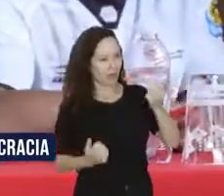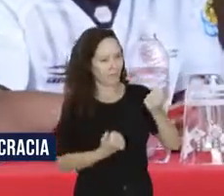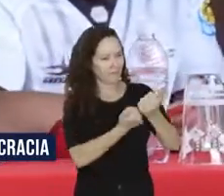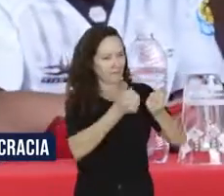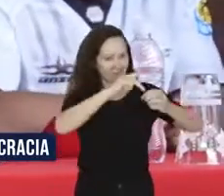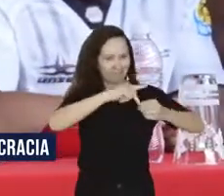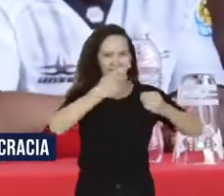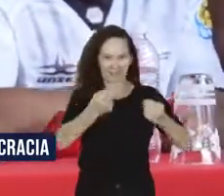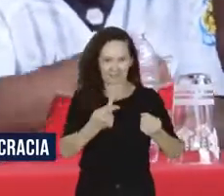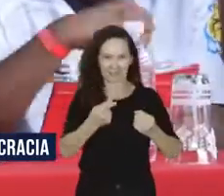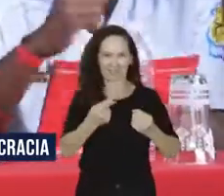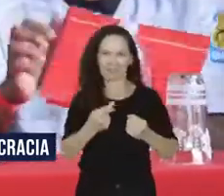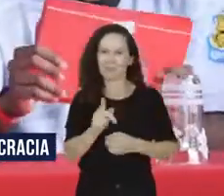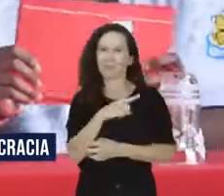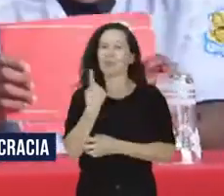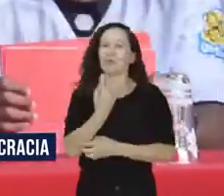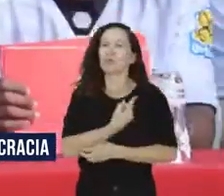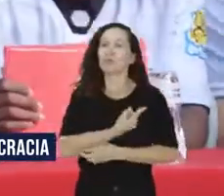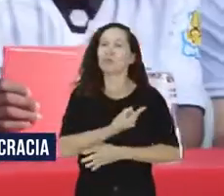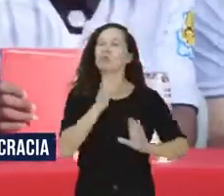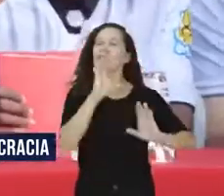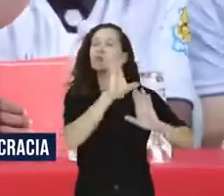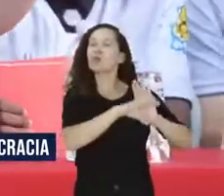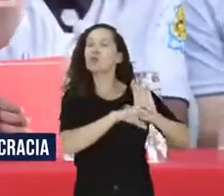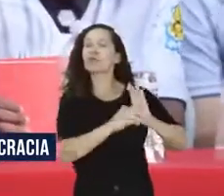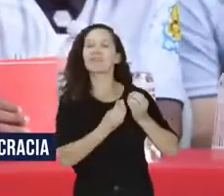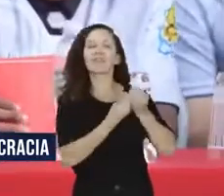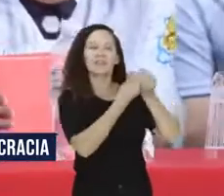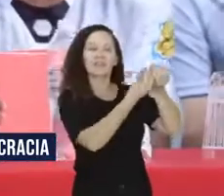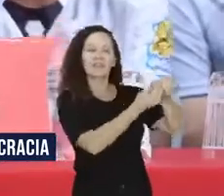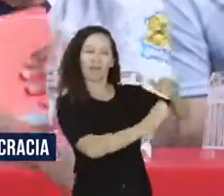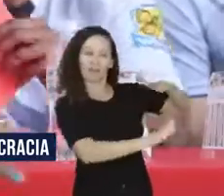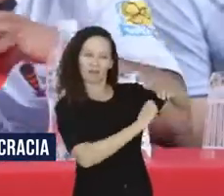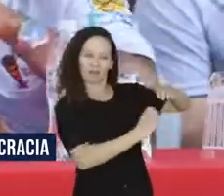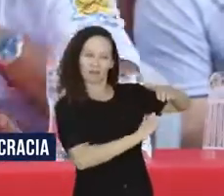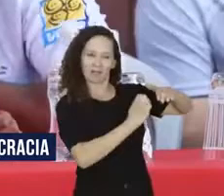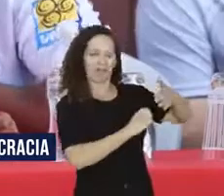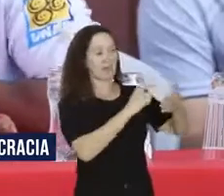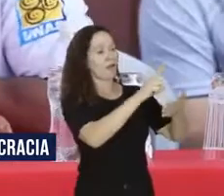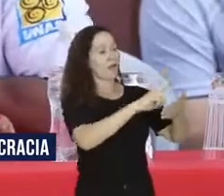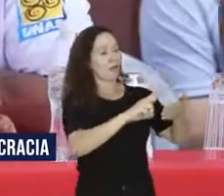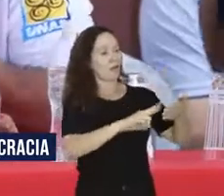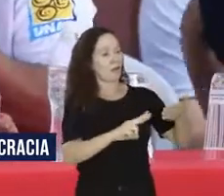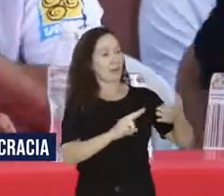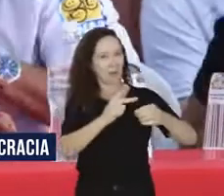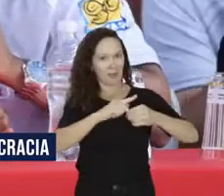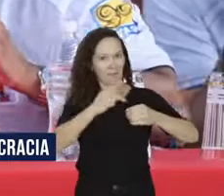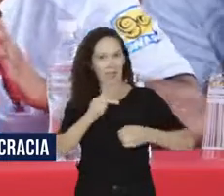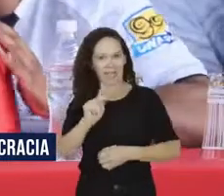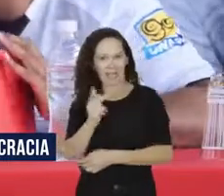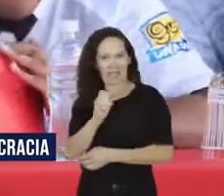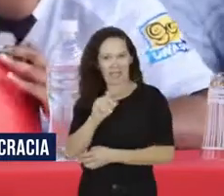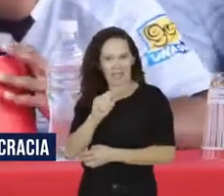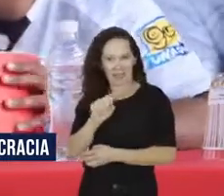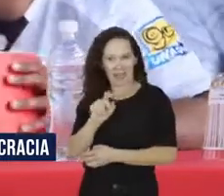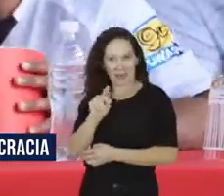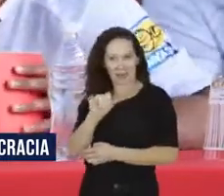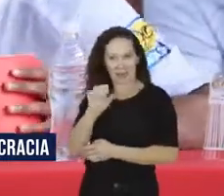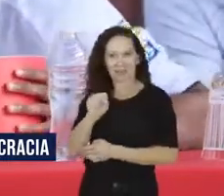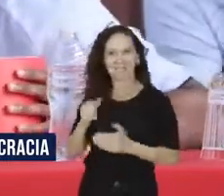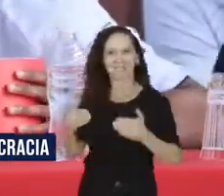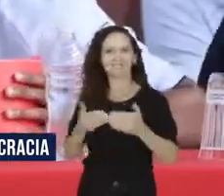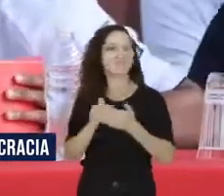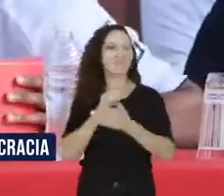nosso currículo chega e bate lá, que é uma das ruas, tá lá, né? Heliópolis, já é barrado, esse aqui não vai entrar, né? Porque é